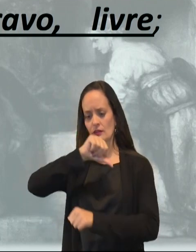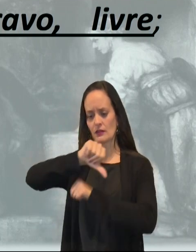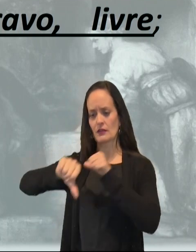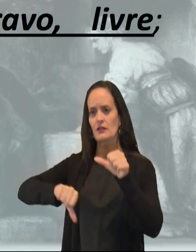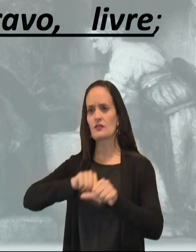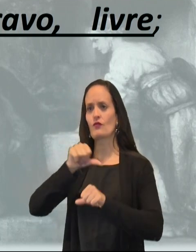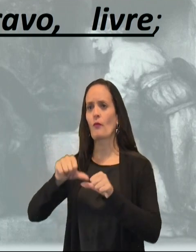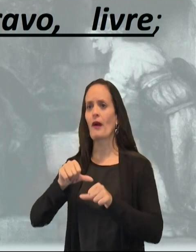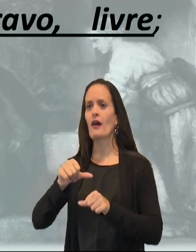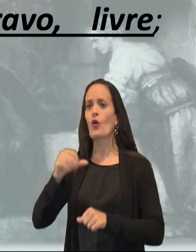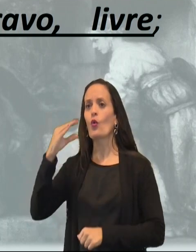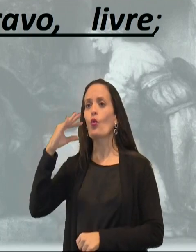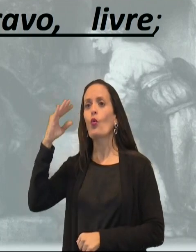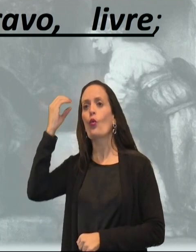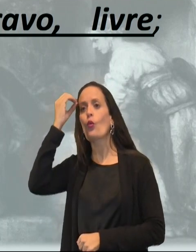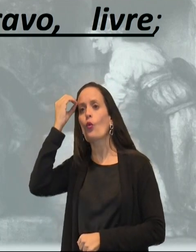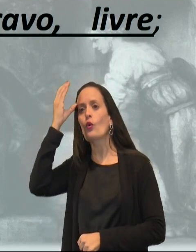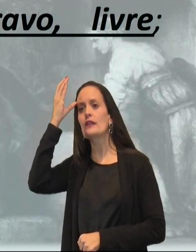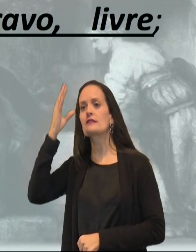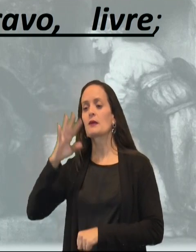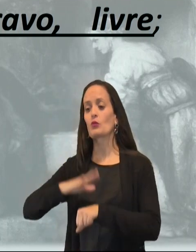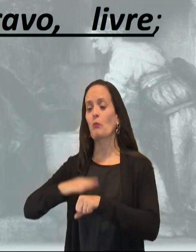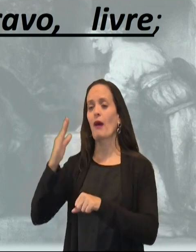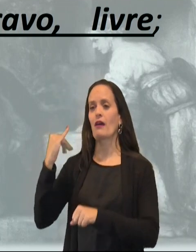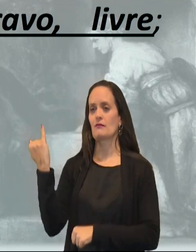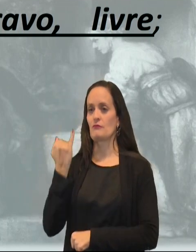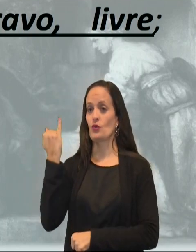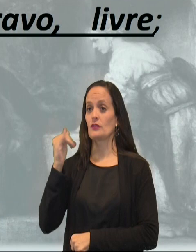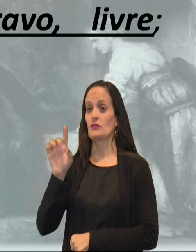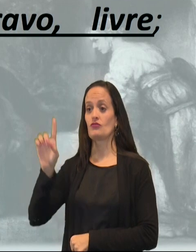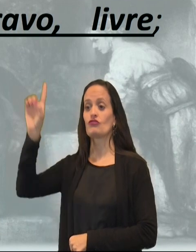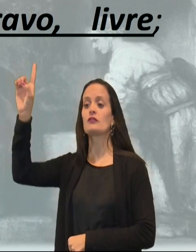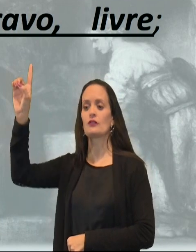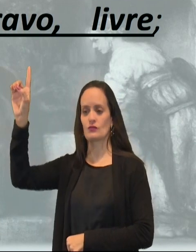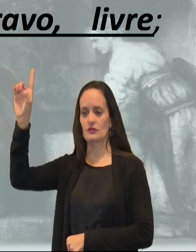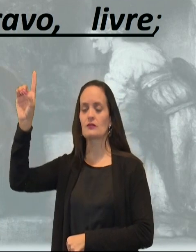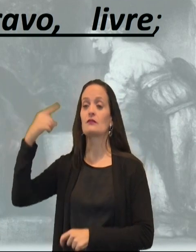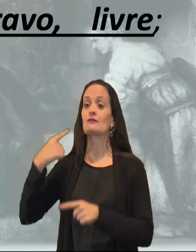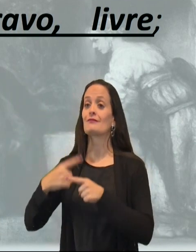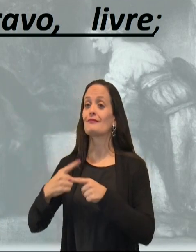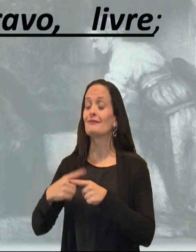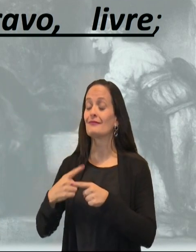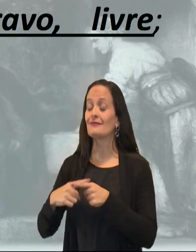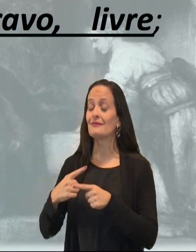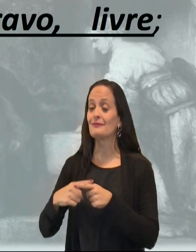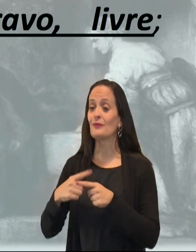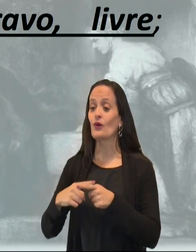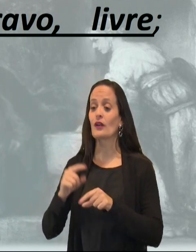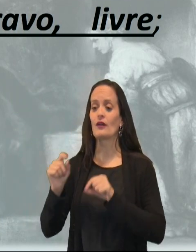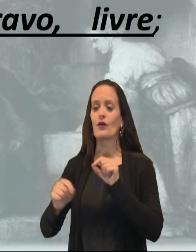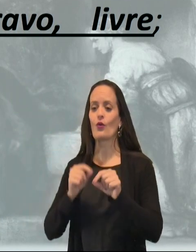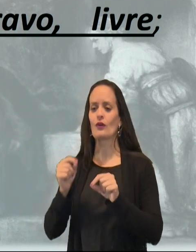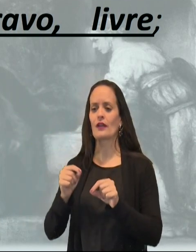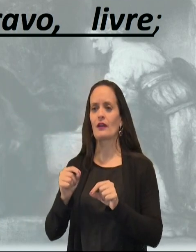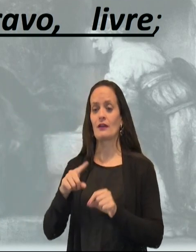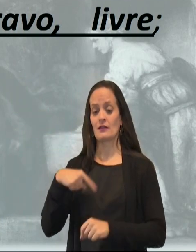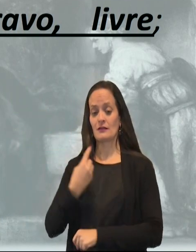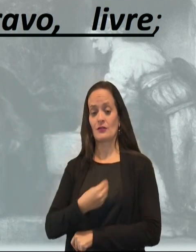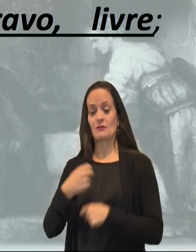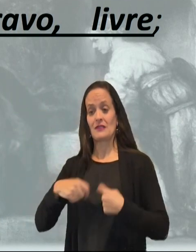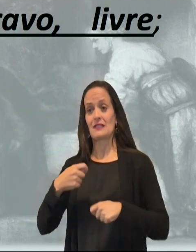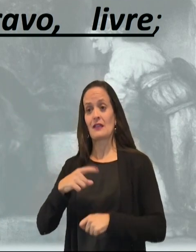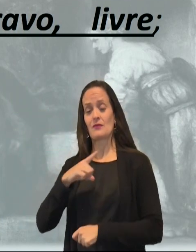pleno conhecimento segundo a imagem daquele que o criou, no qual não pode haver grego nem judeu, circuncisão